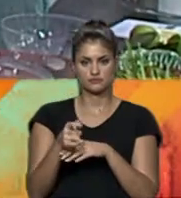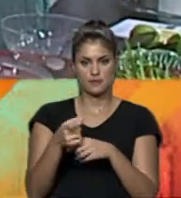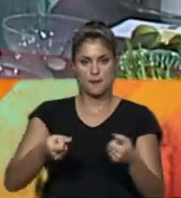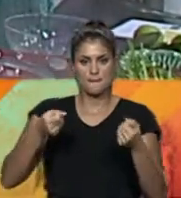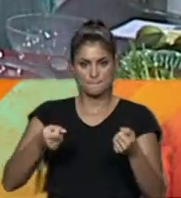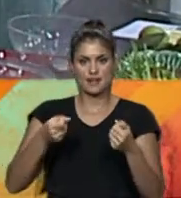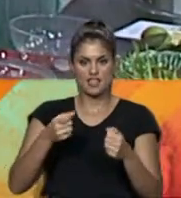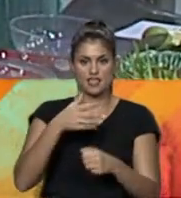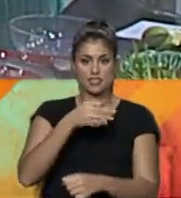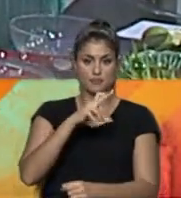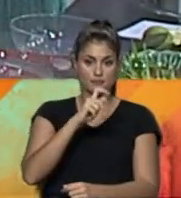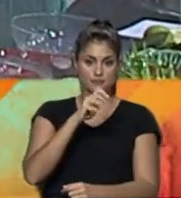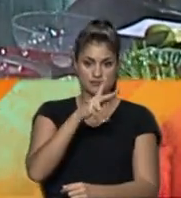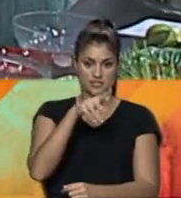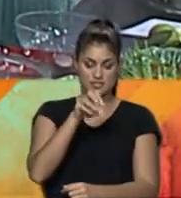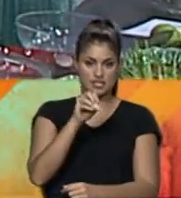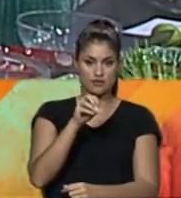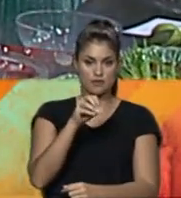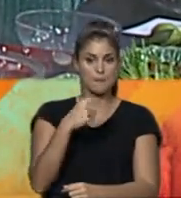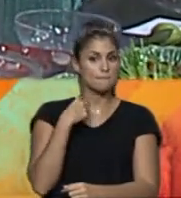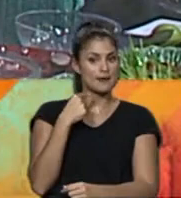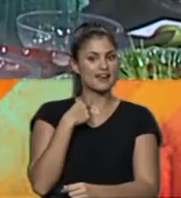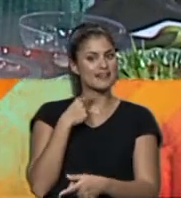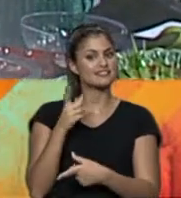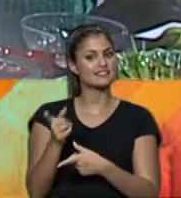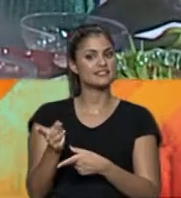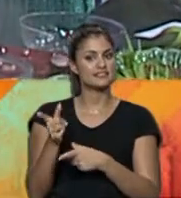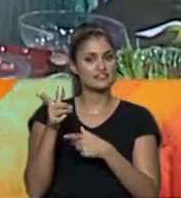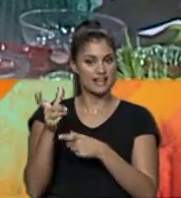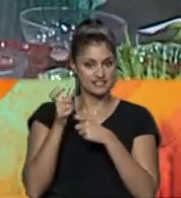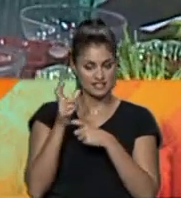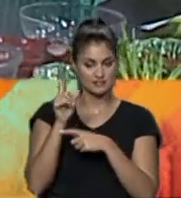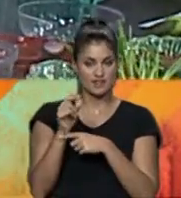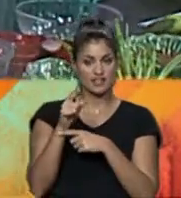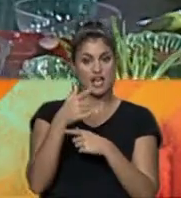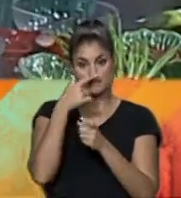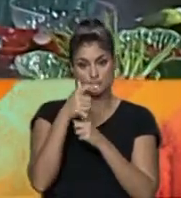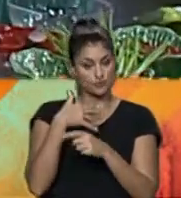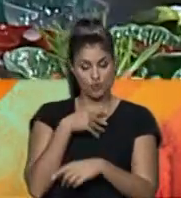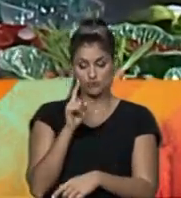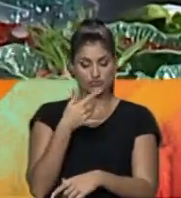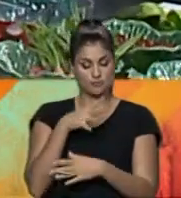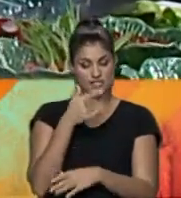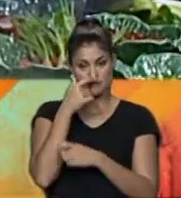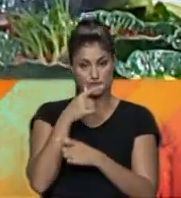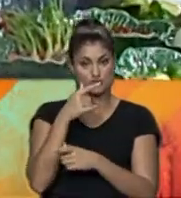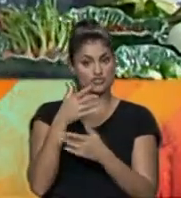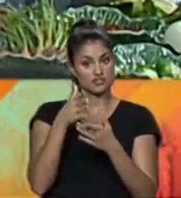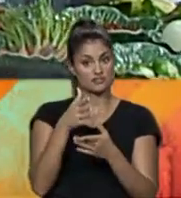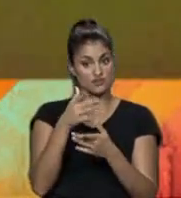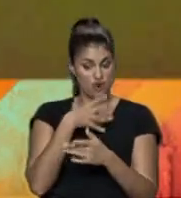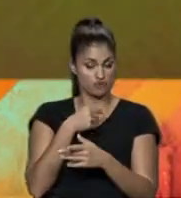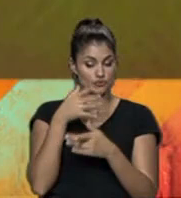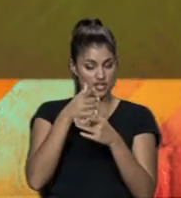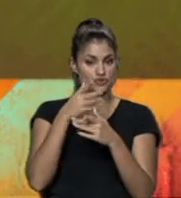tanto. Mas há quem use, de facto. Por isso é que eu estou a perguntar. Há quem use e facilita bastante na questão do tempo, não é? A questão do tempo,